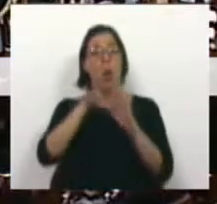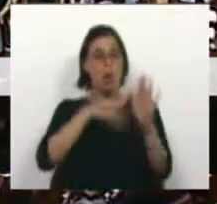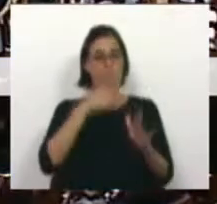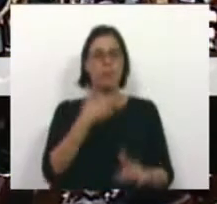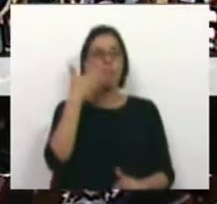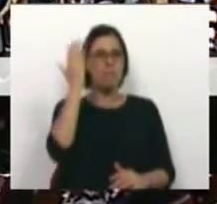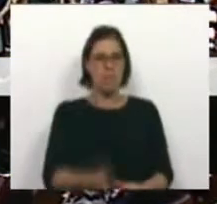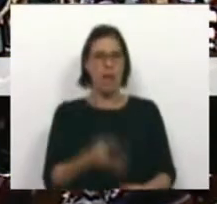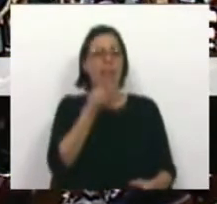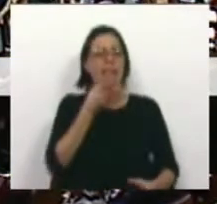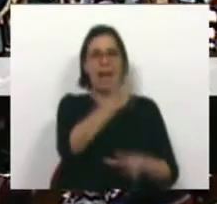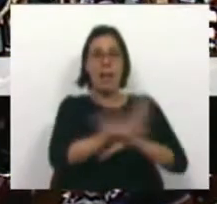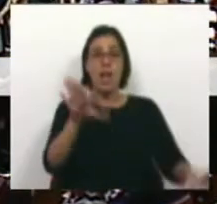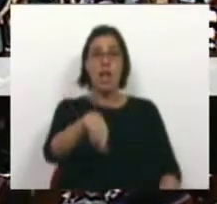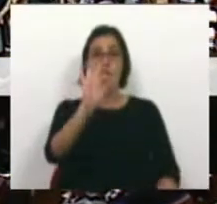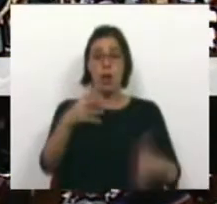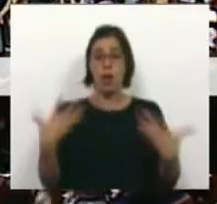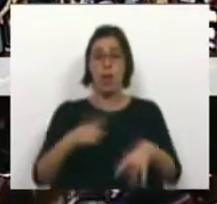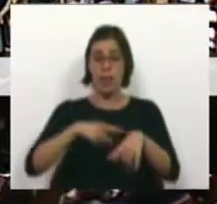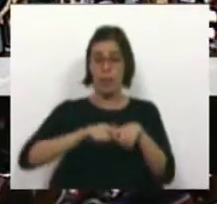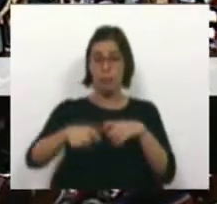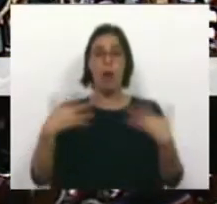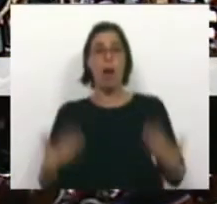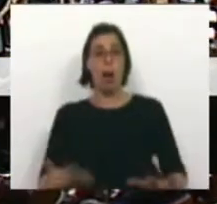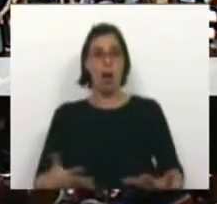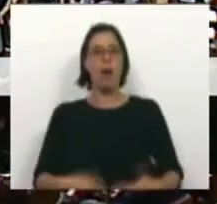Essa escolha tem que ser feita neste mandato.